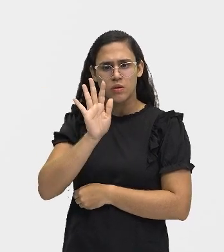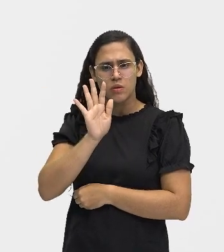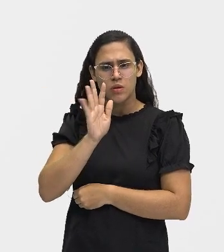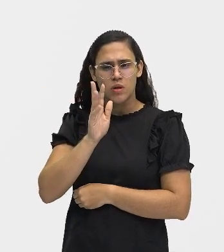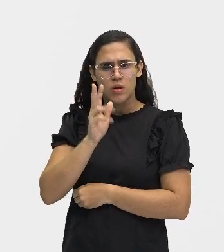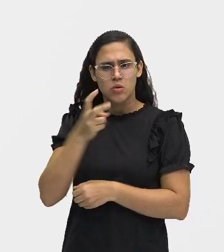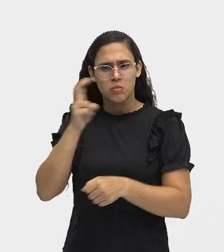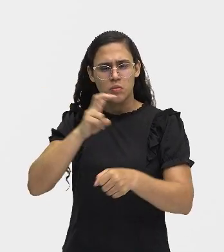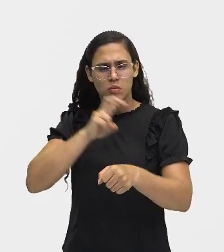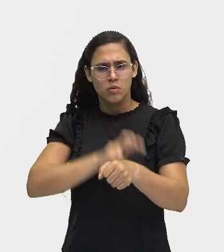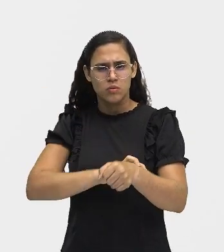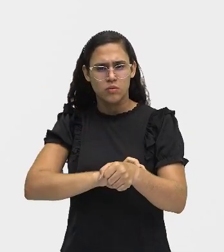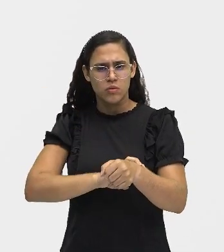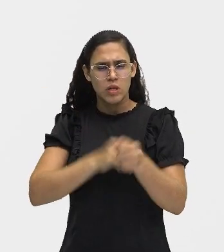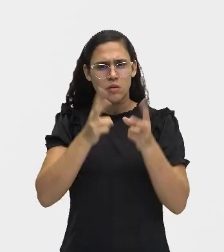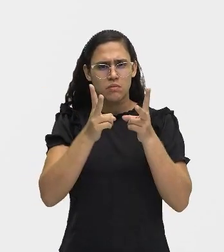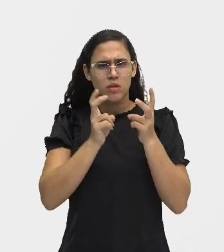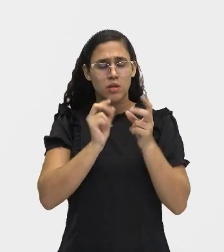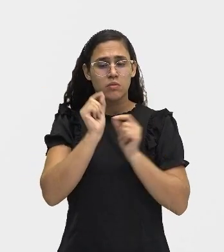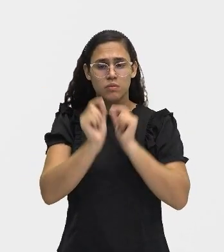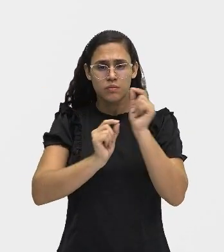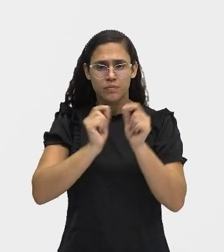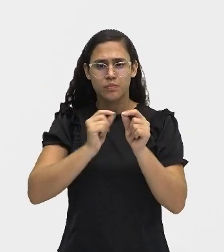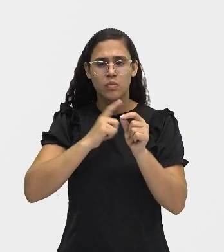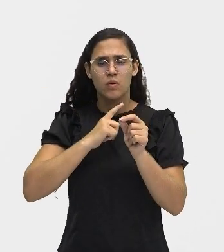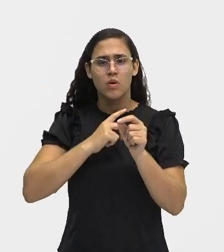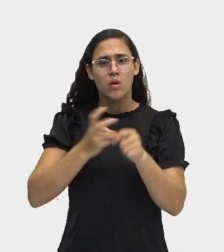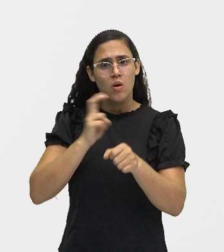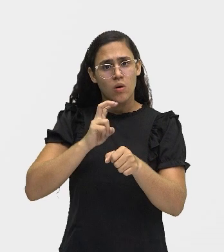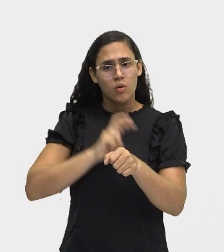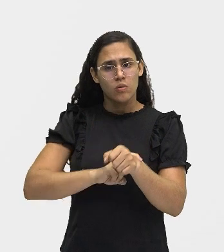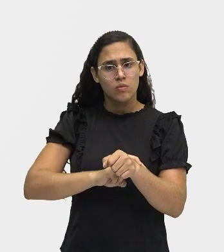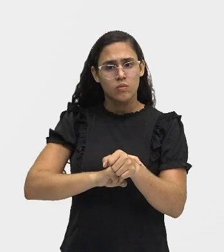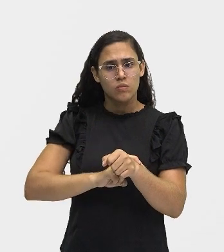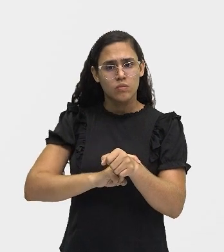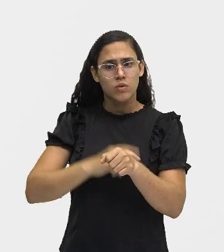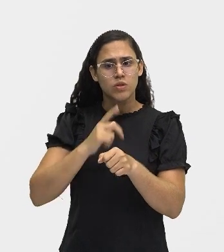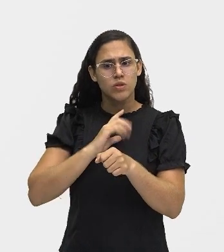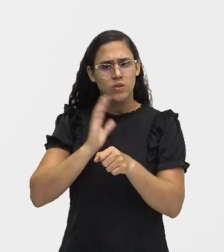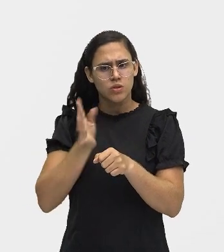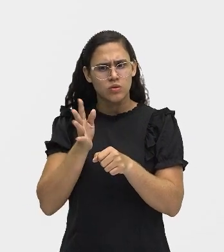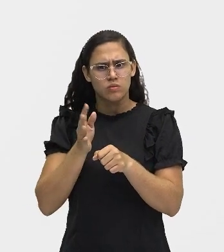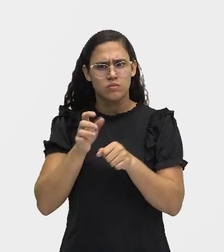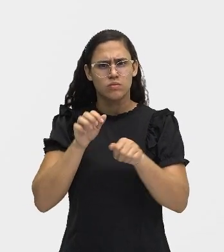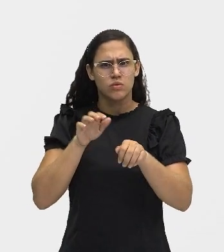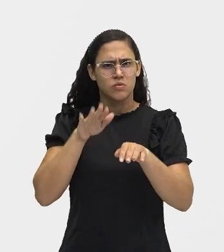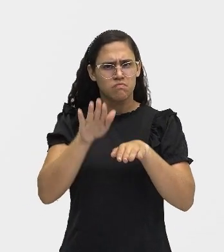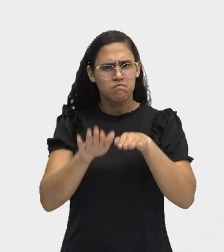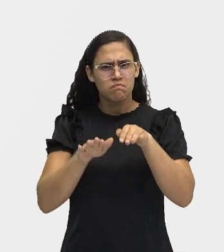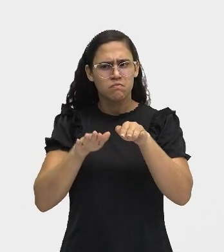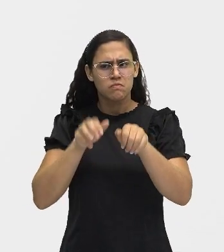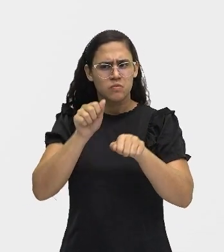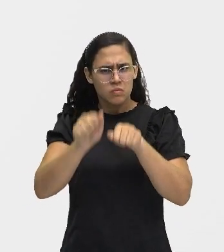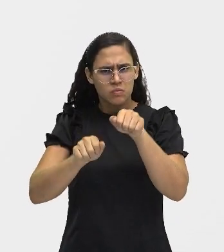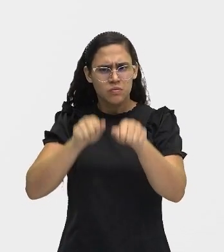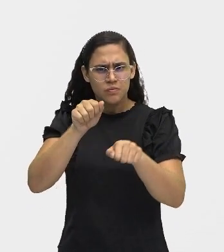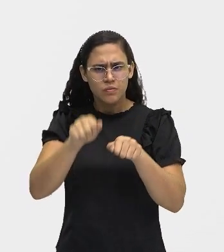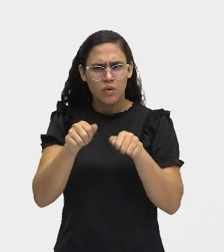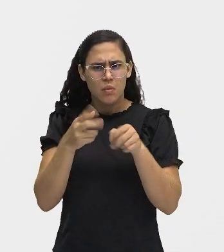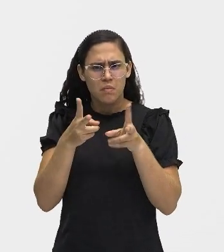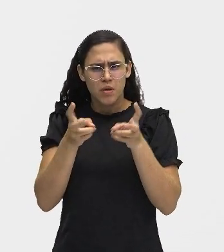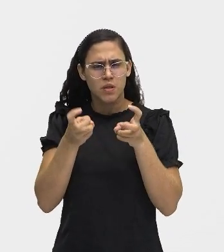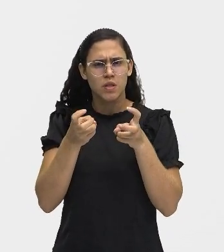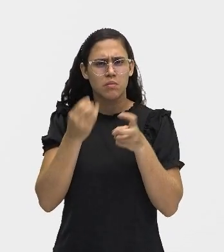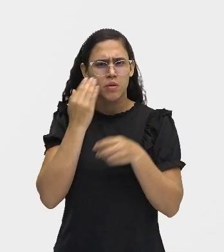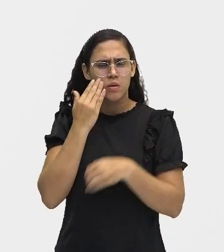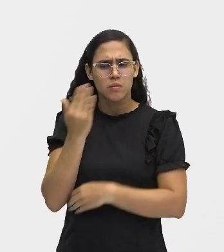cobra, né? Então ali já identifica o quê? Que as cobras tiveram patas, tá? Então a gente consegue observar aí essas pernas traseiras que